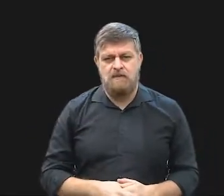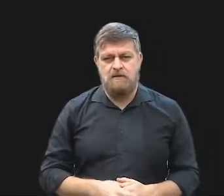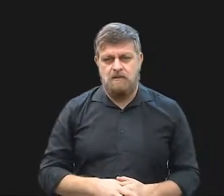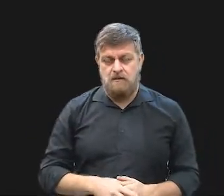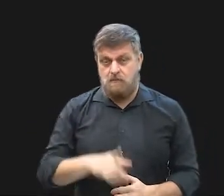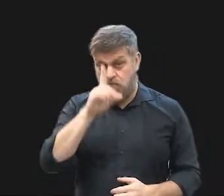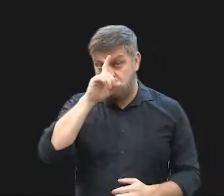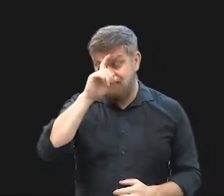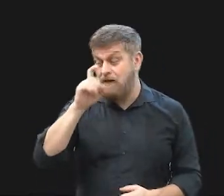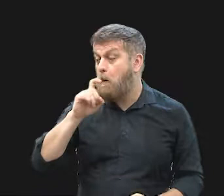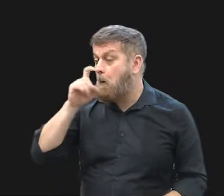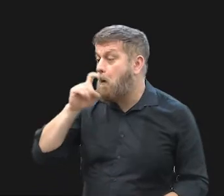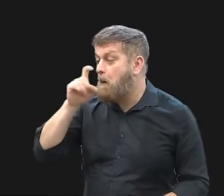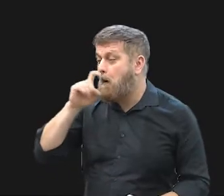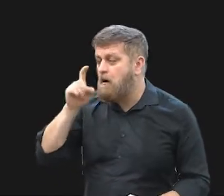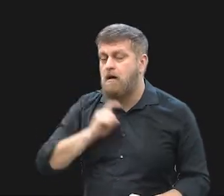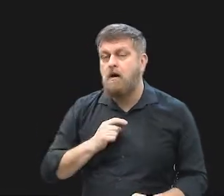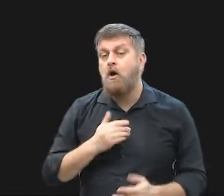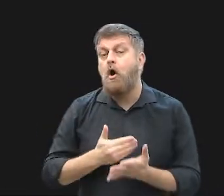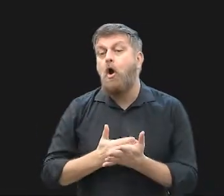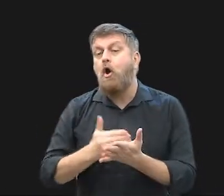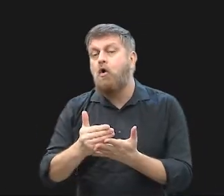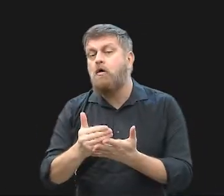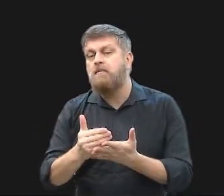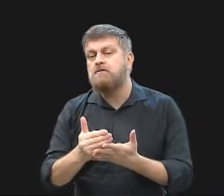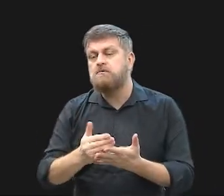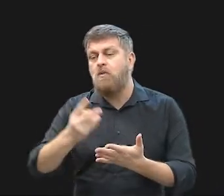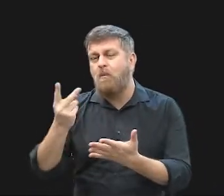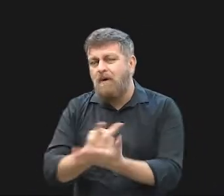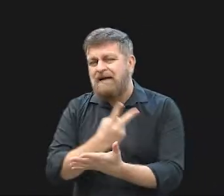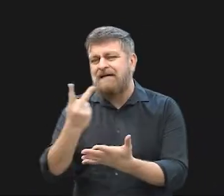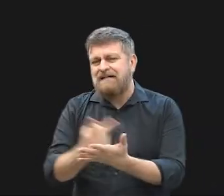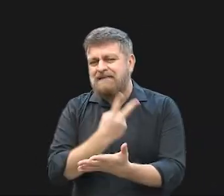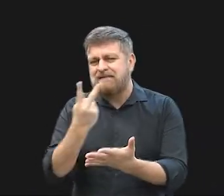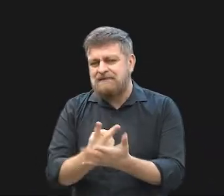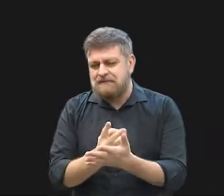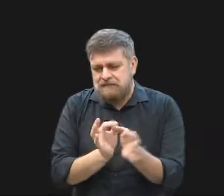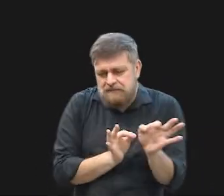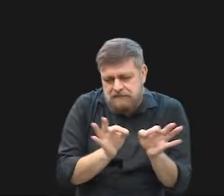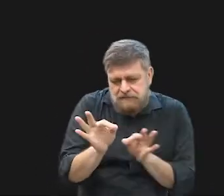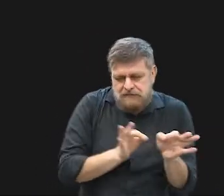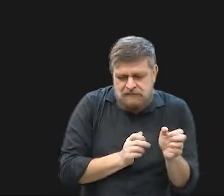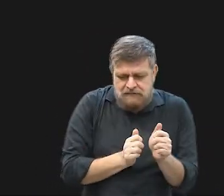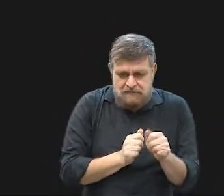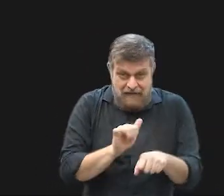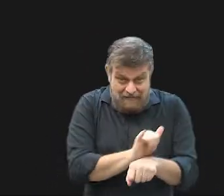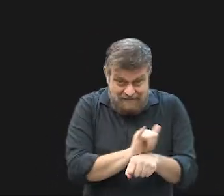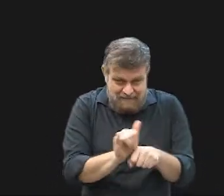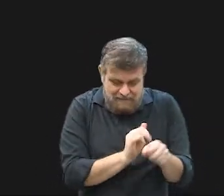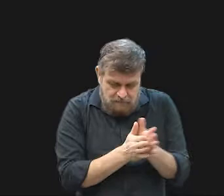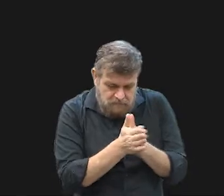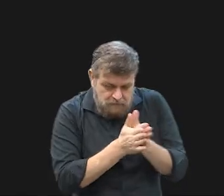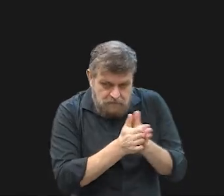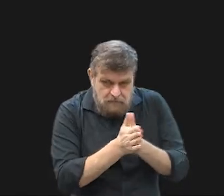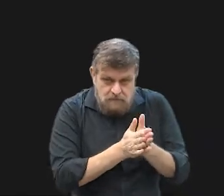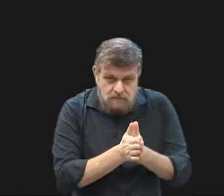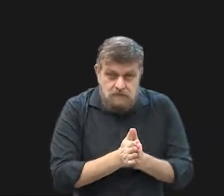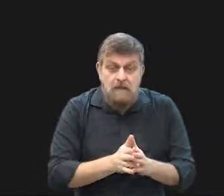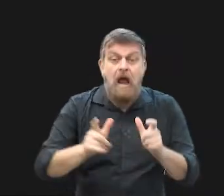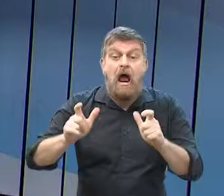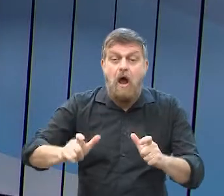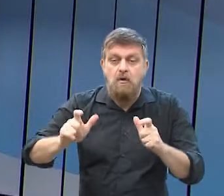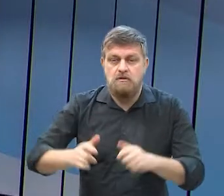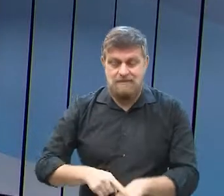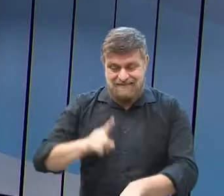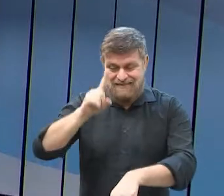né? Aonde começou, vamos dizer, todo o arranjado, todo o esquema? Foi justamente no